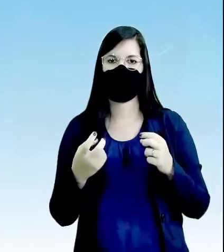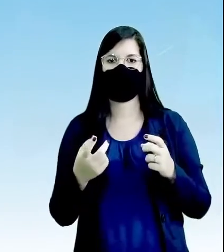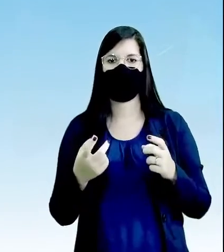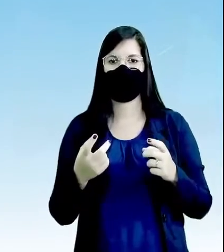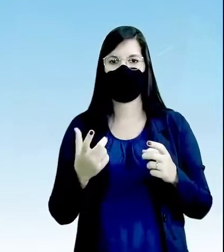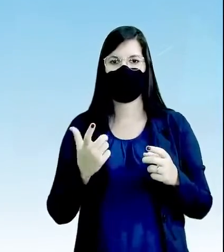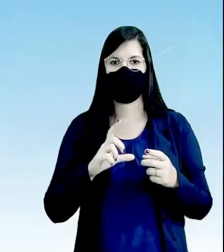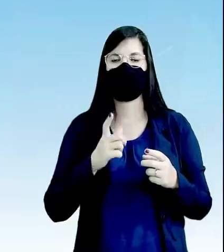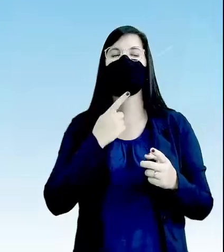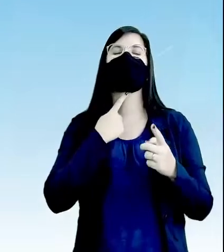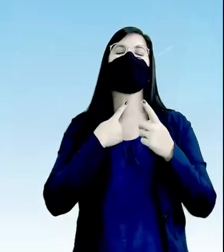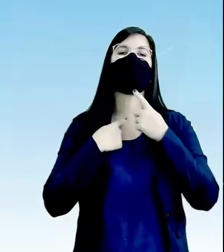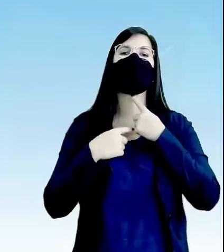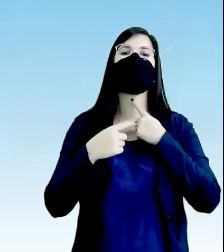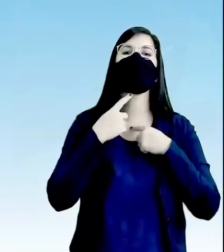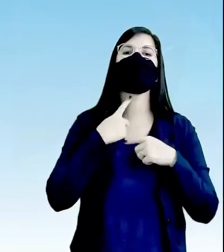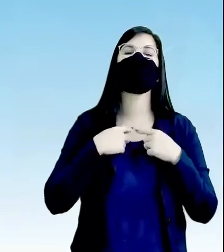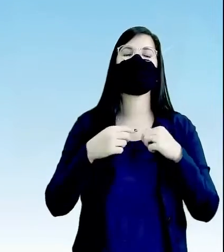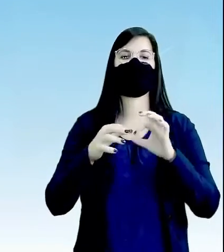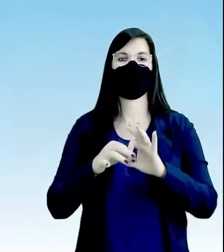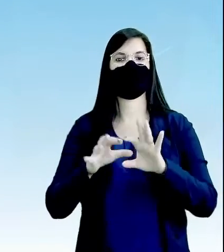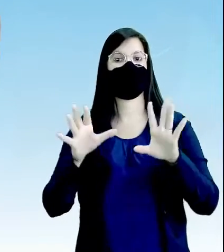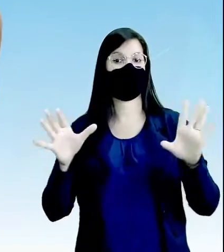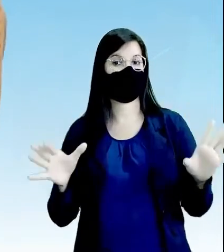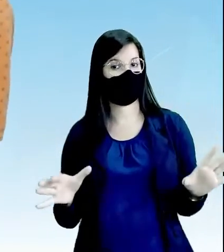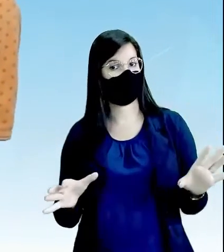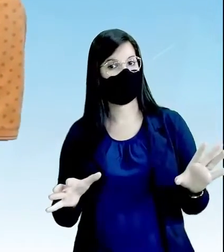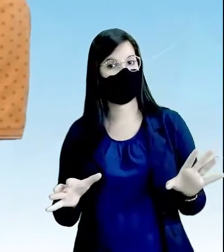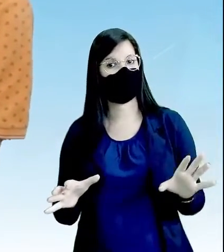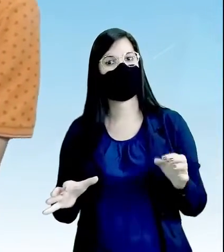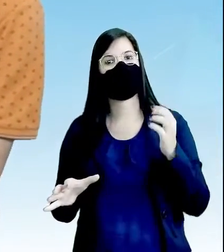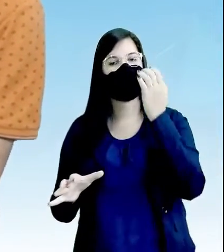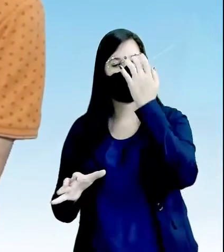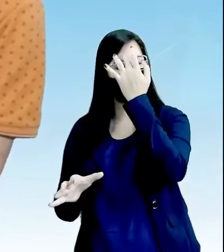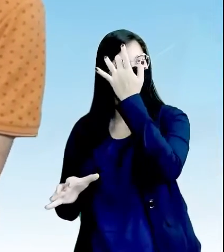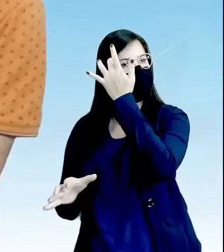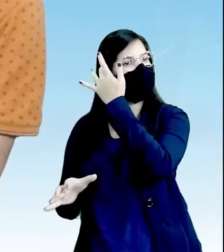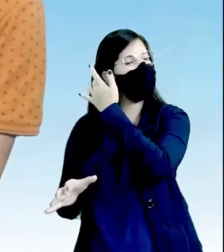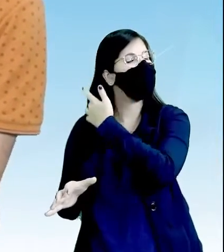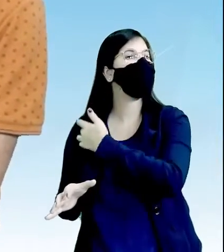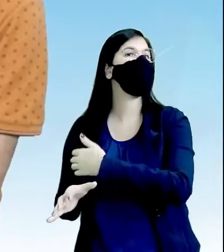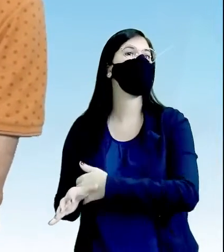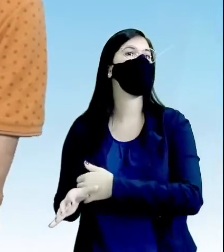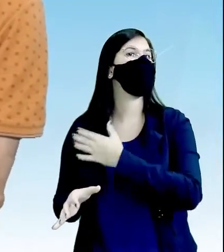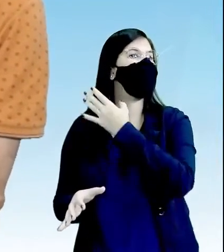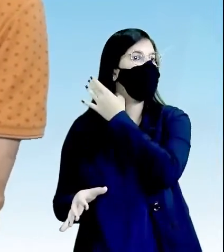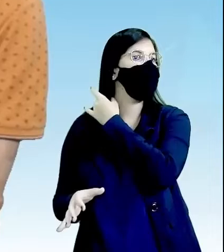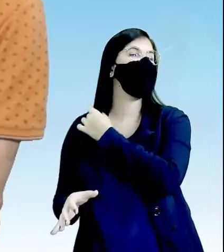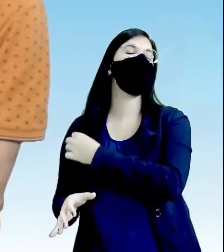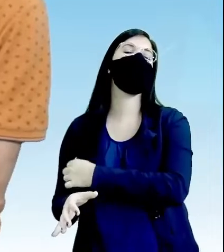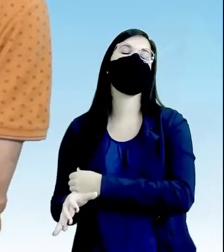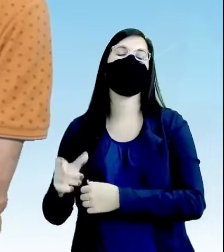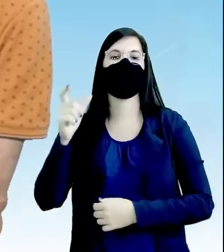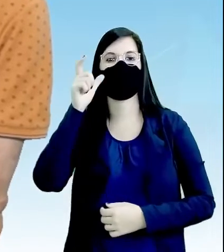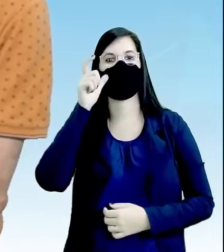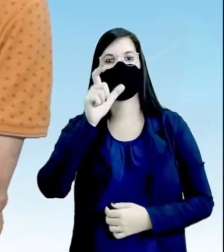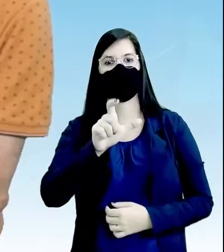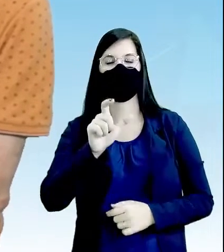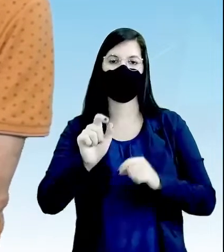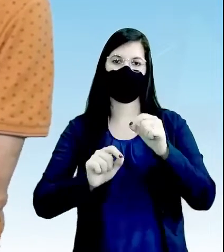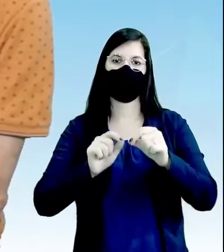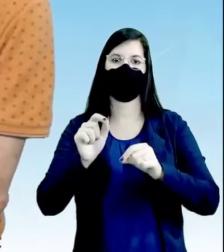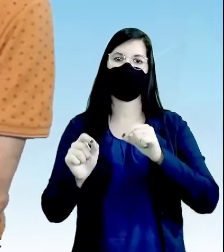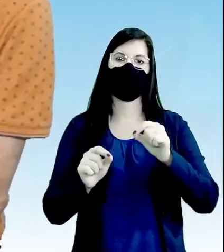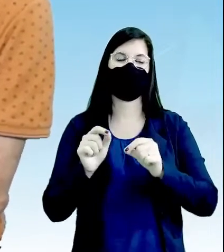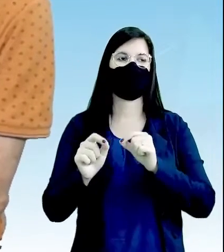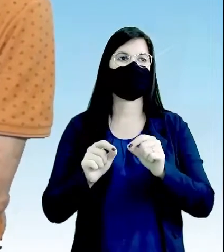aspiração, o desejo, a liberdade, né? A liberdade. Exatamente. Eu acho interessante essa questão. E